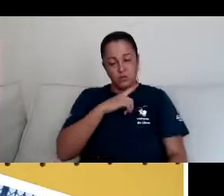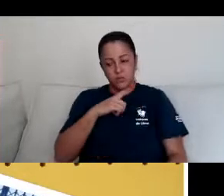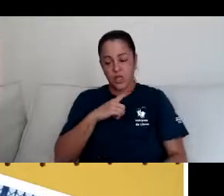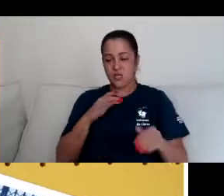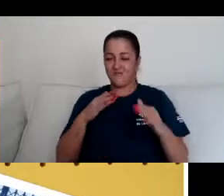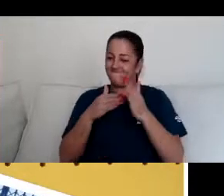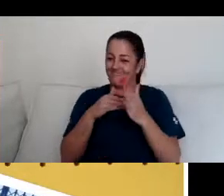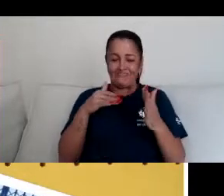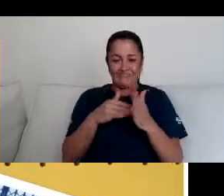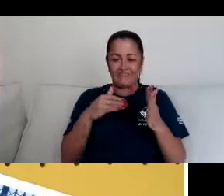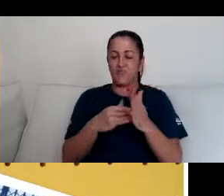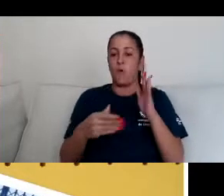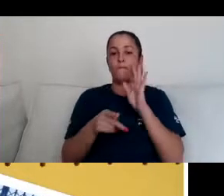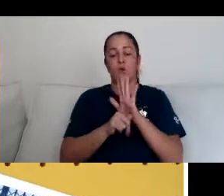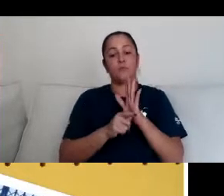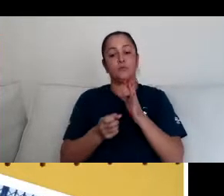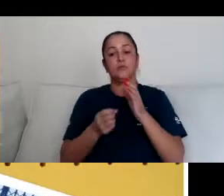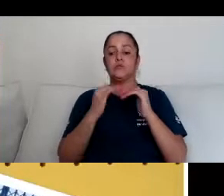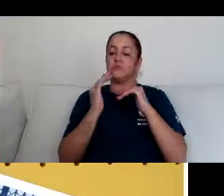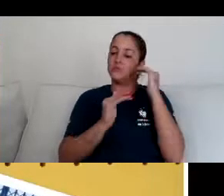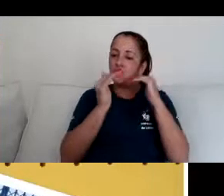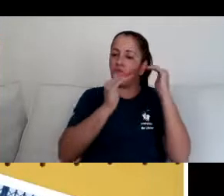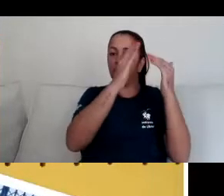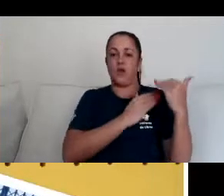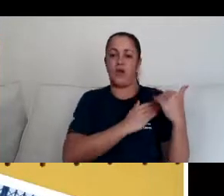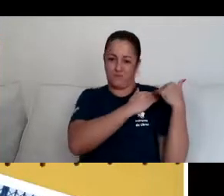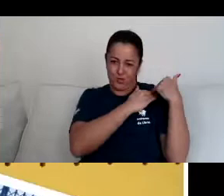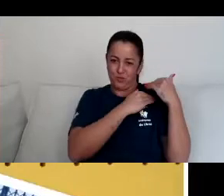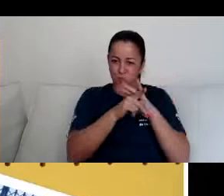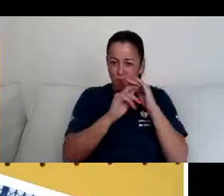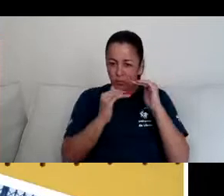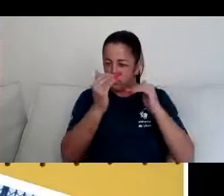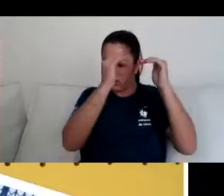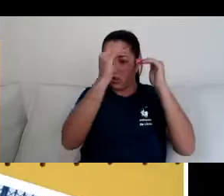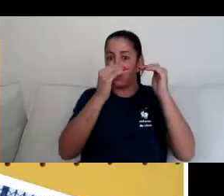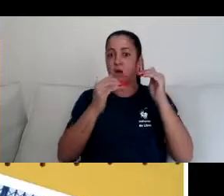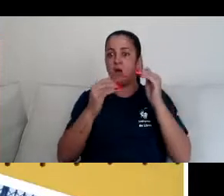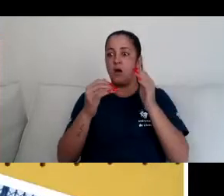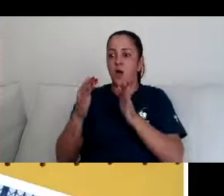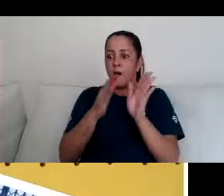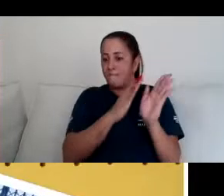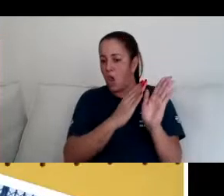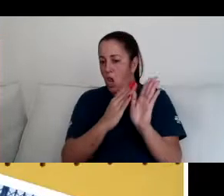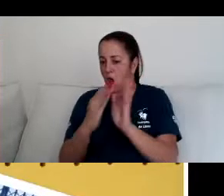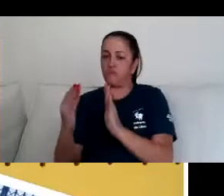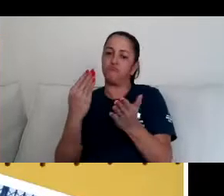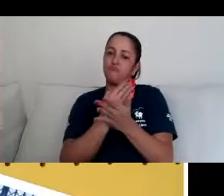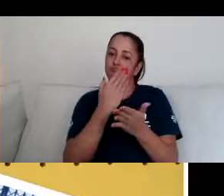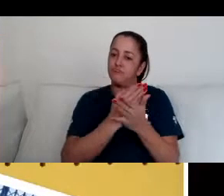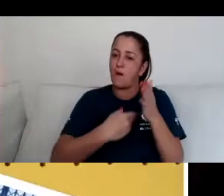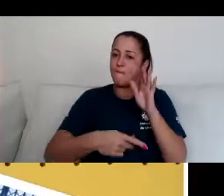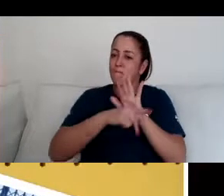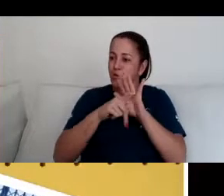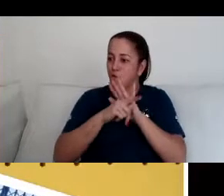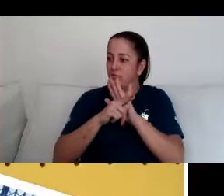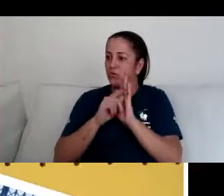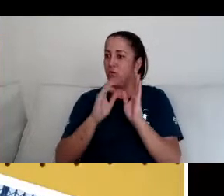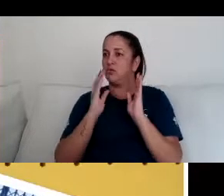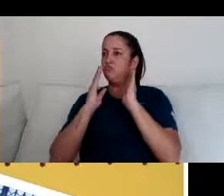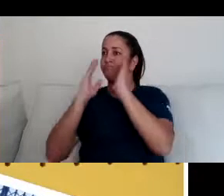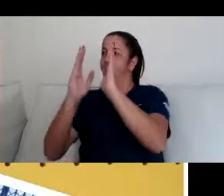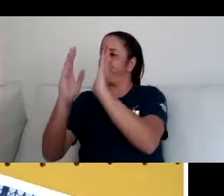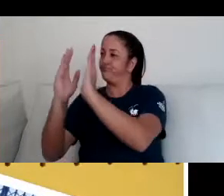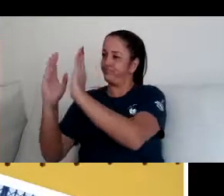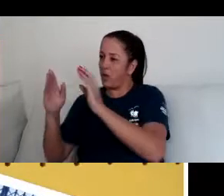pelo desenvolvimento de coleções pensem na inclusão dessas obras nos acervos. Apesar de sabermos